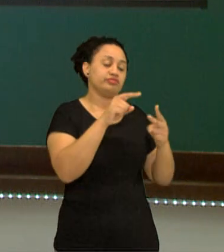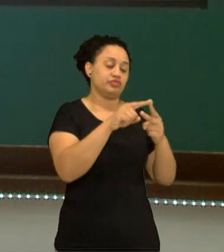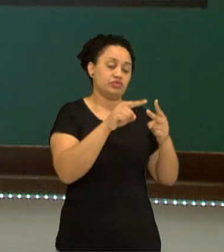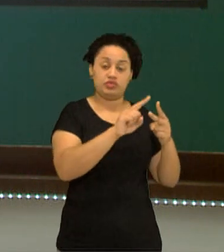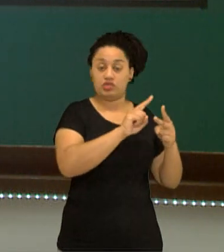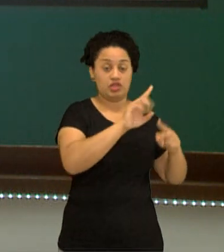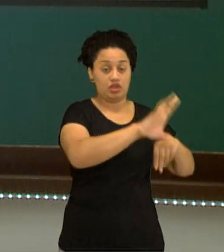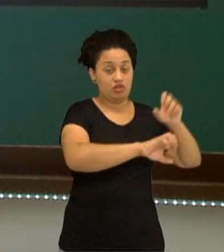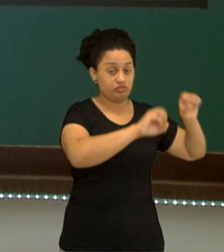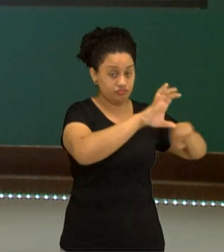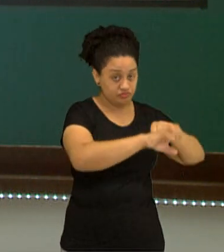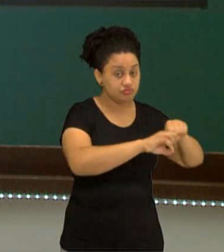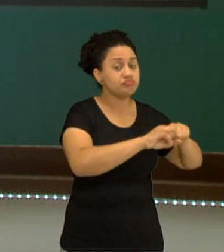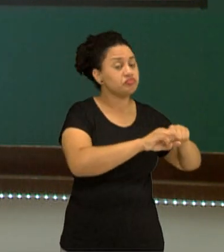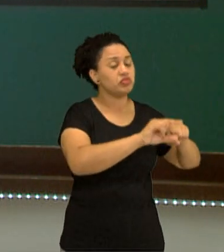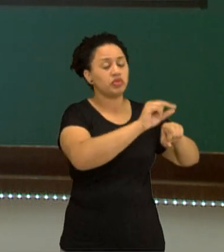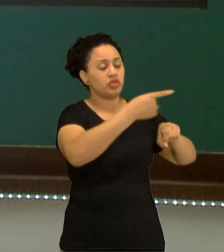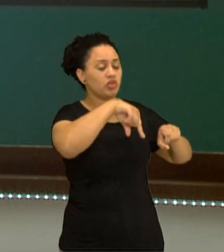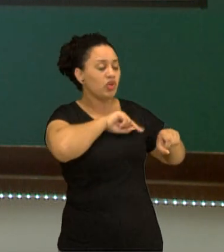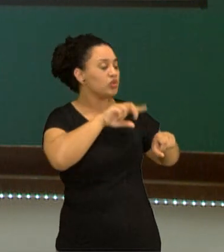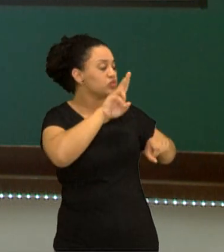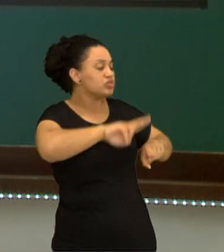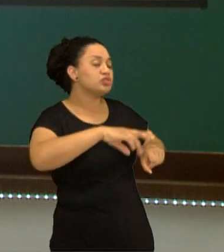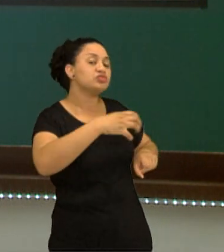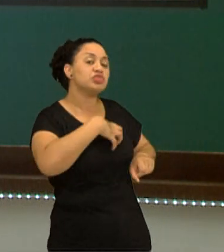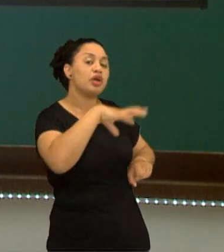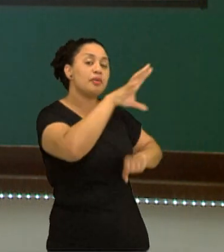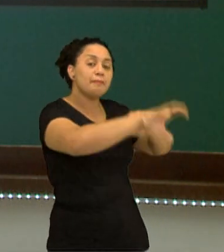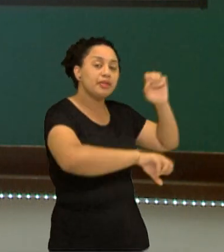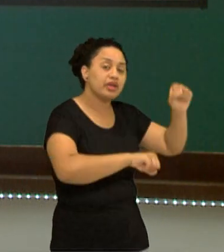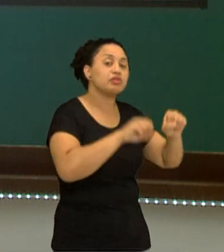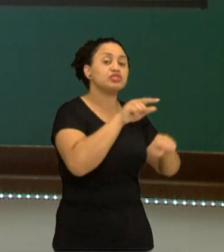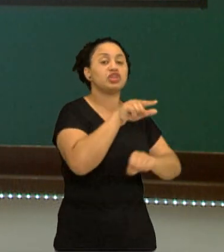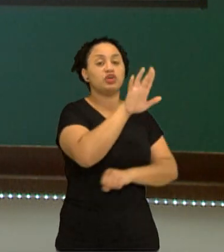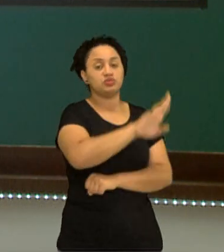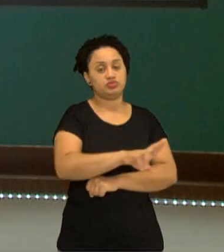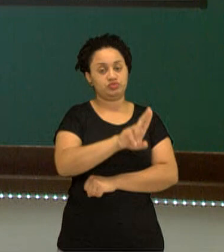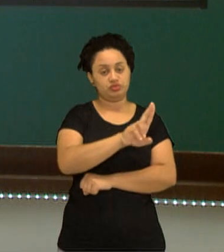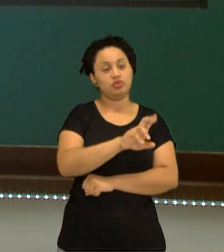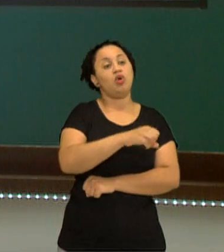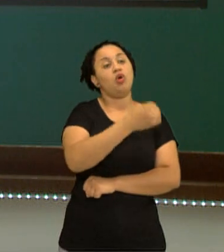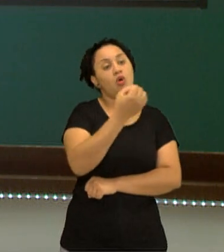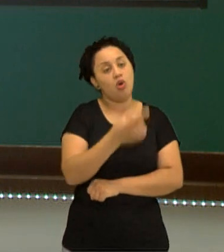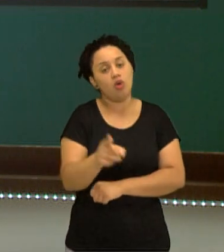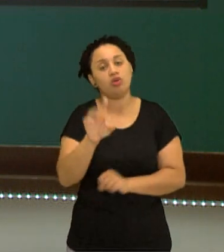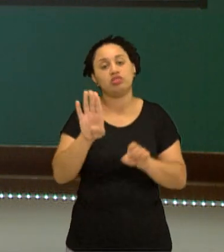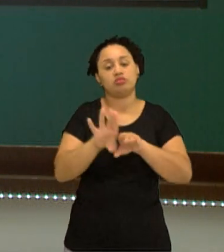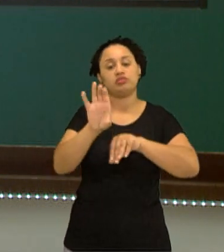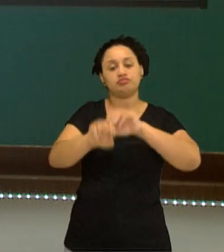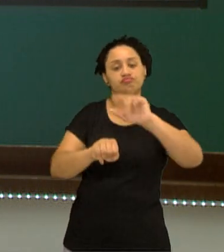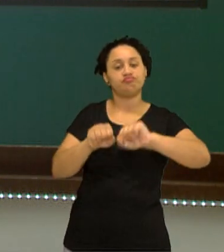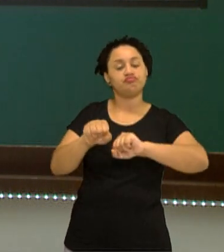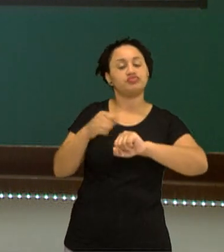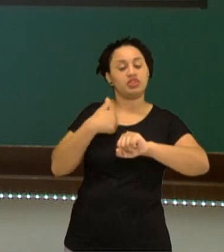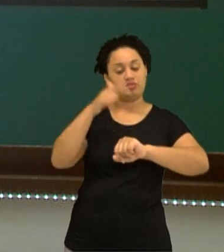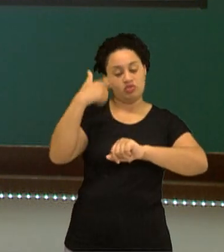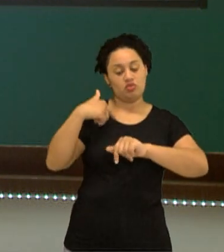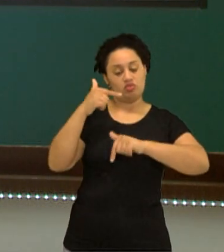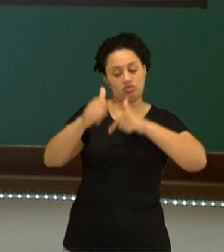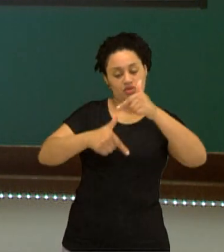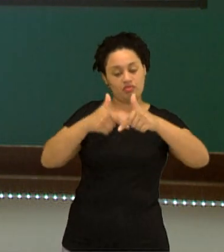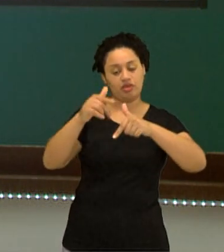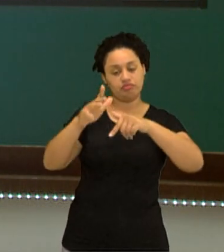não manufaturados, que nós utilizamos do jeito que nós encontramos na natureza. E os manufaturados, que existe todo